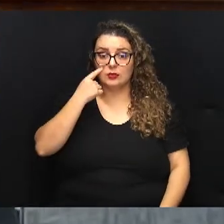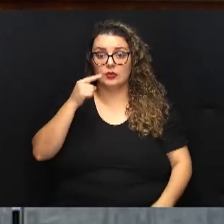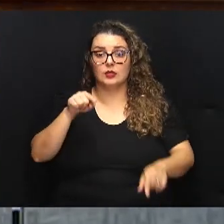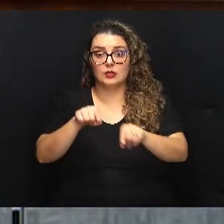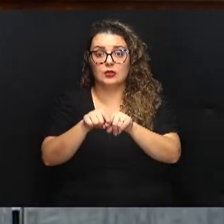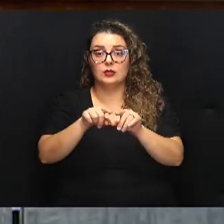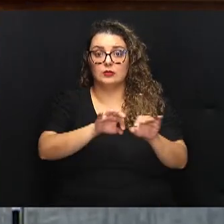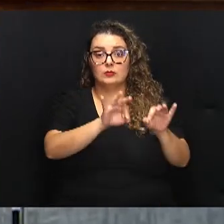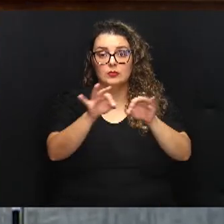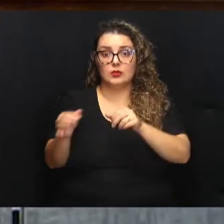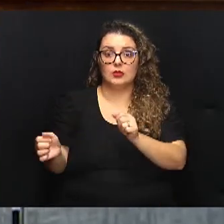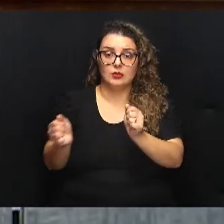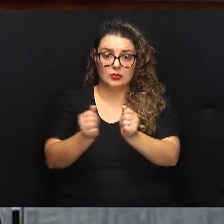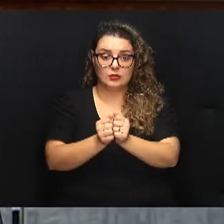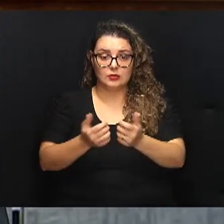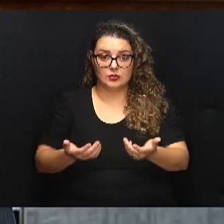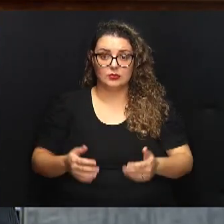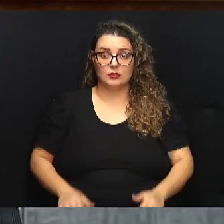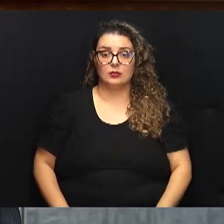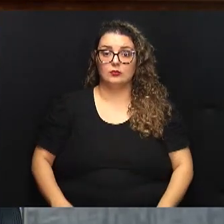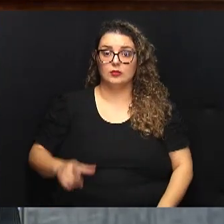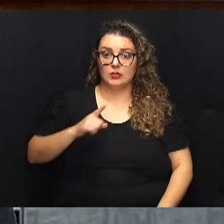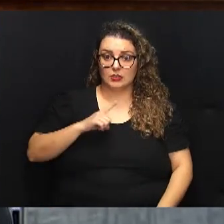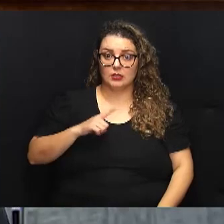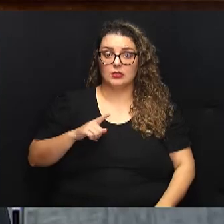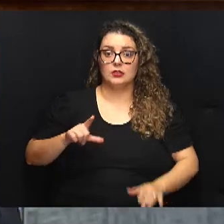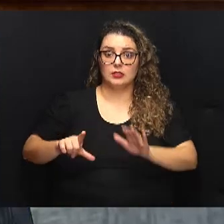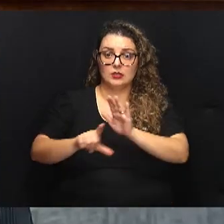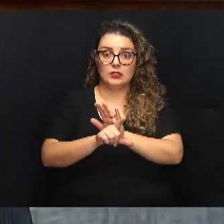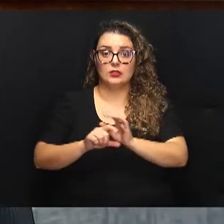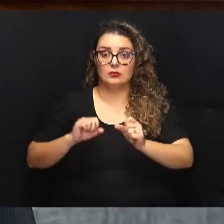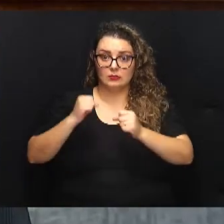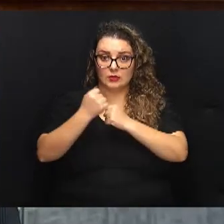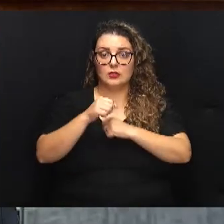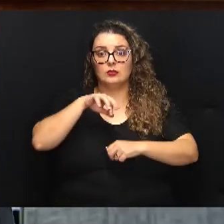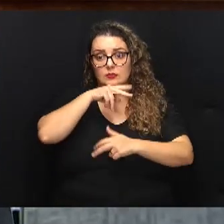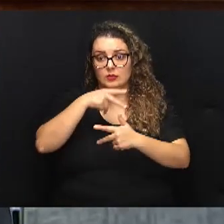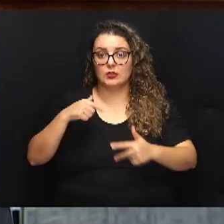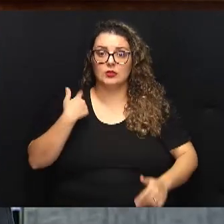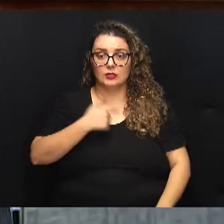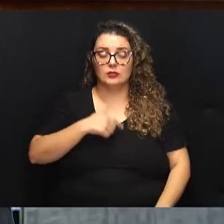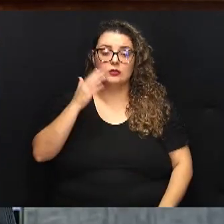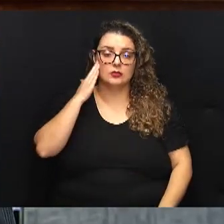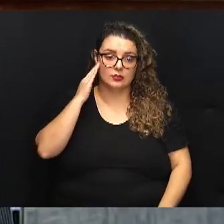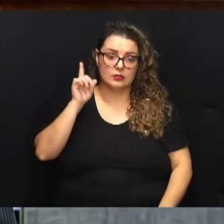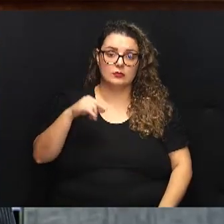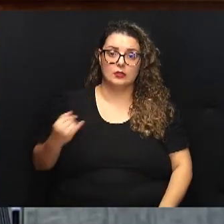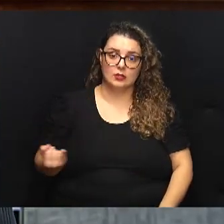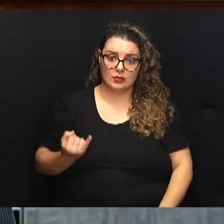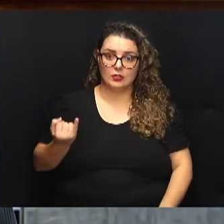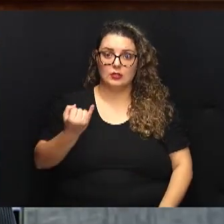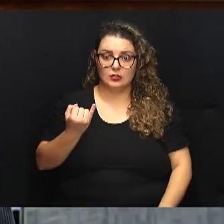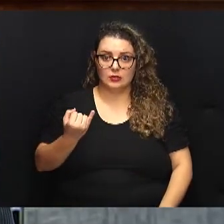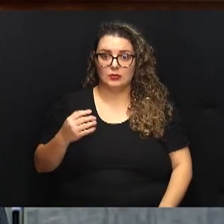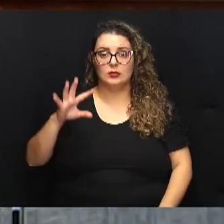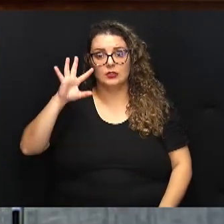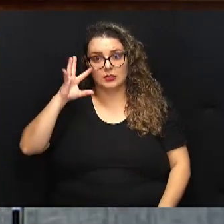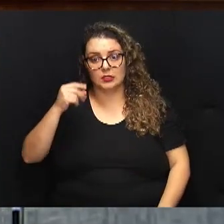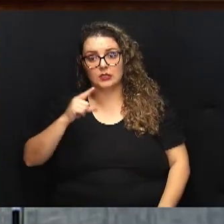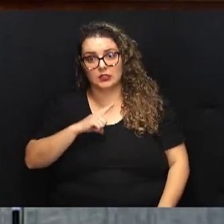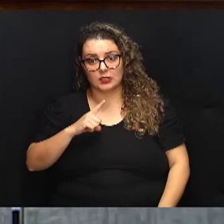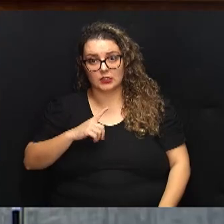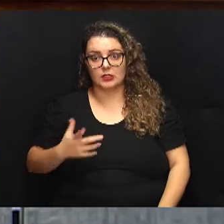acompanhar de perto, porque existem essas leis que protegem os animais e a gente sabe que é importante ter esse conhecimento